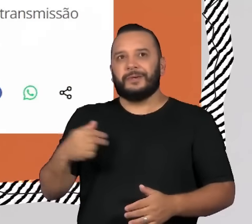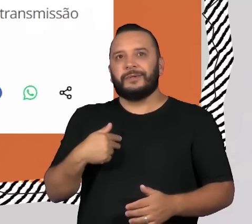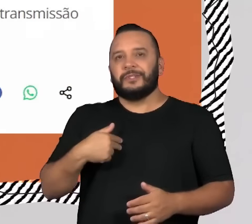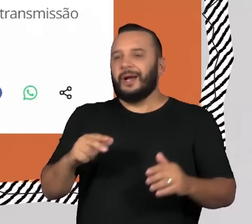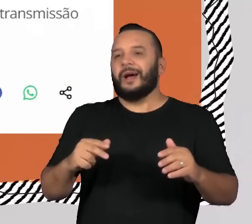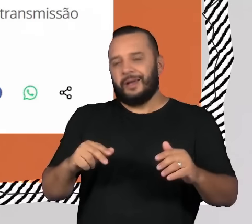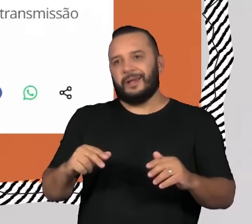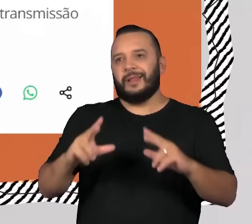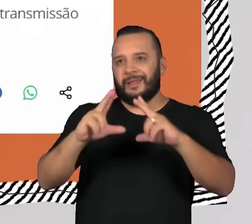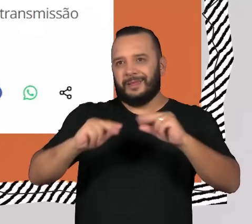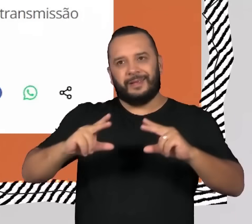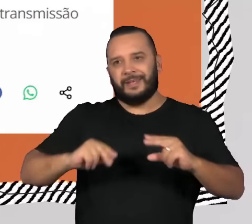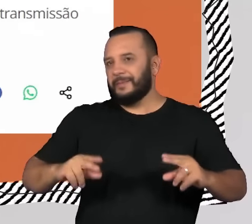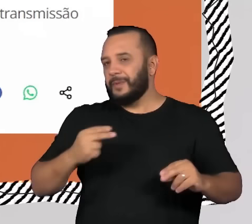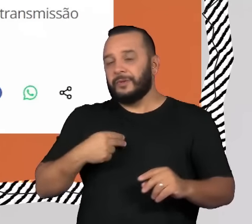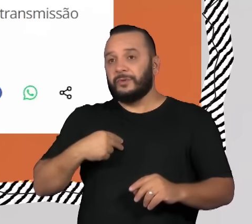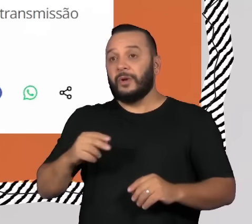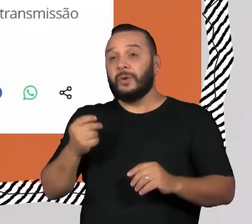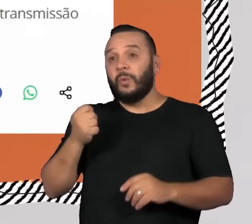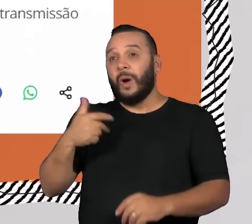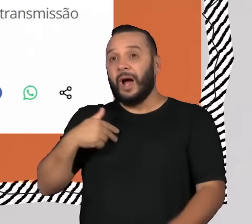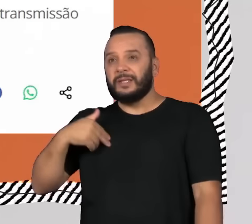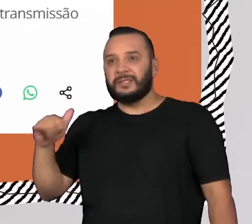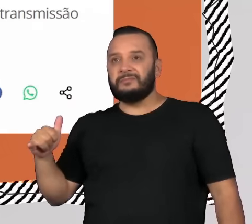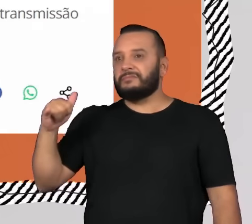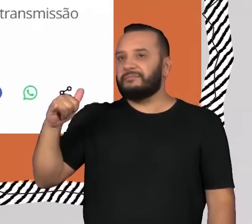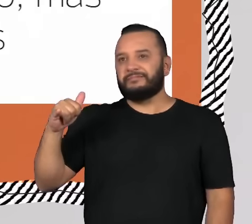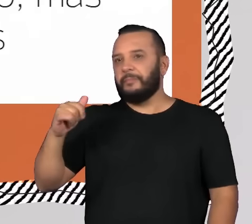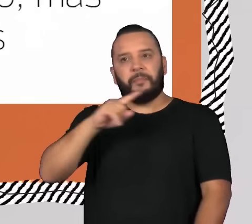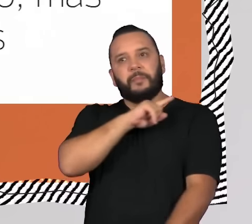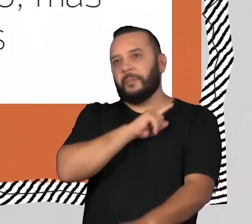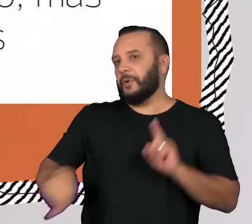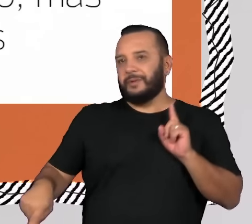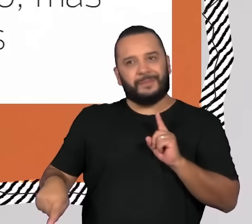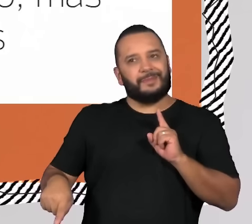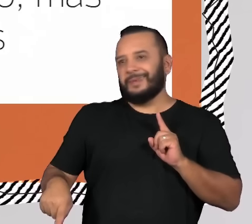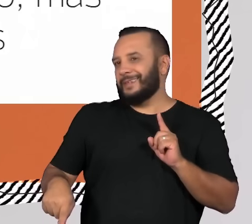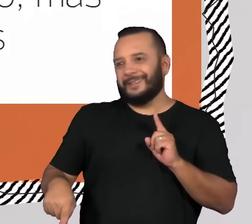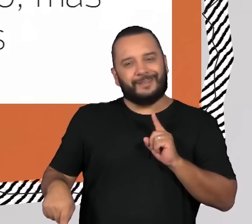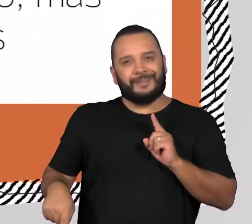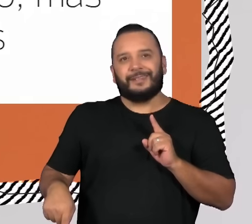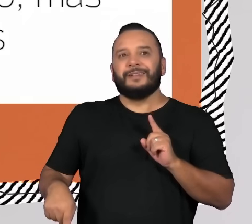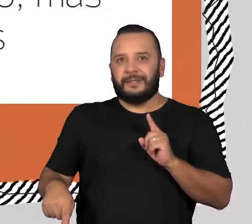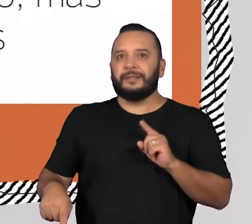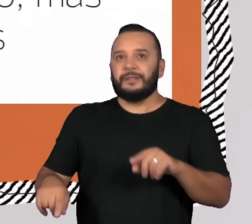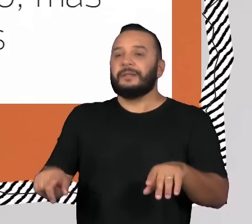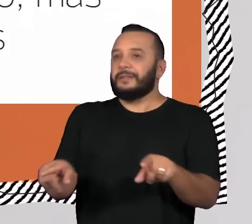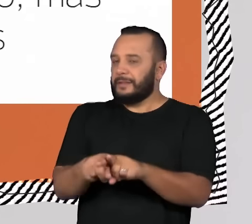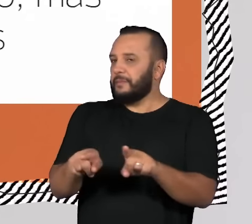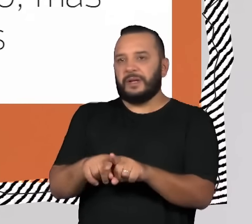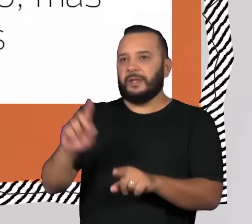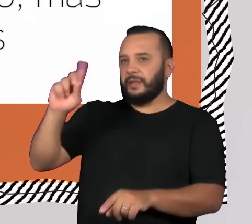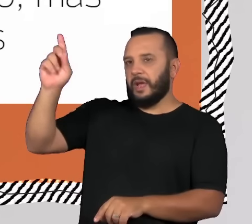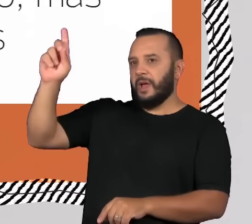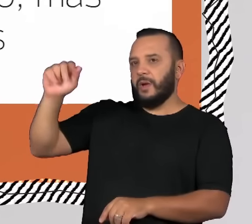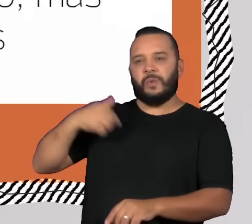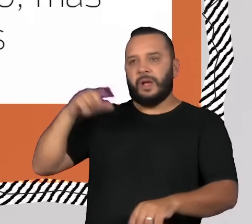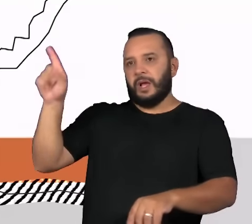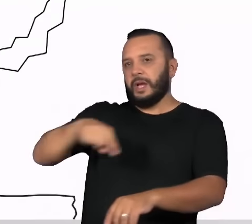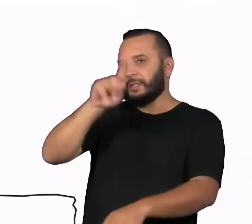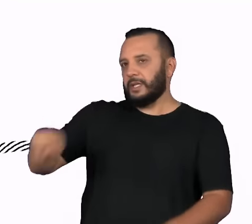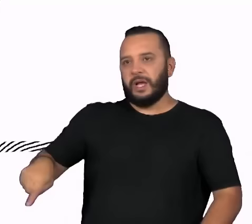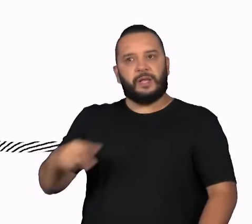chegou a ir para o Líbano, tivemos que ficar em Istambul, né? Que seria uma escala para ir para o Líbano, E lá, um dia antes, falou, não vem, porque tá cancelado,